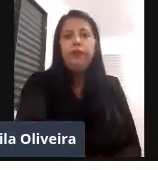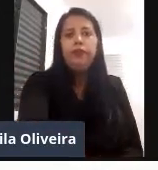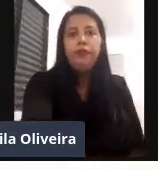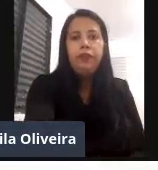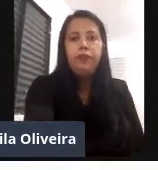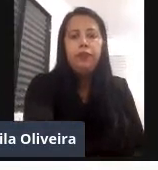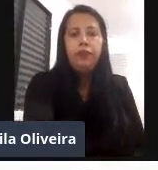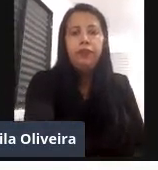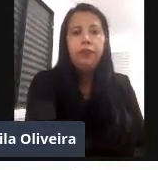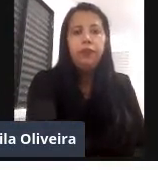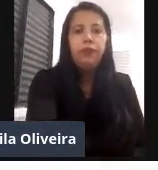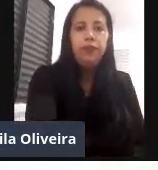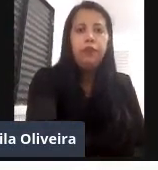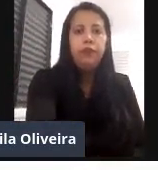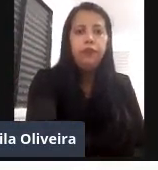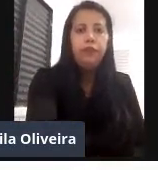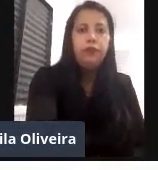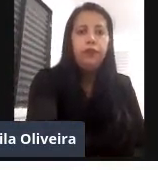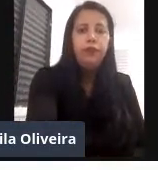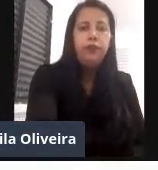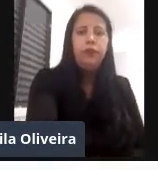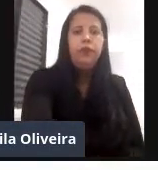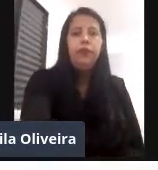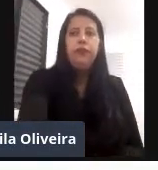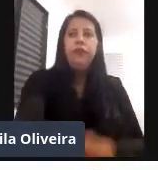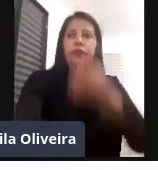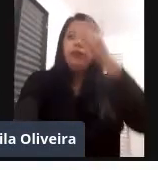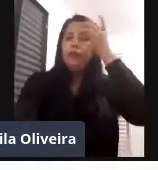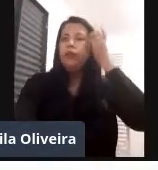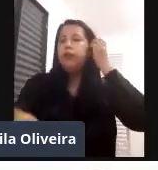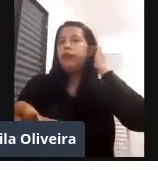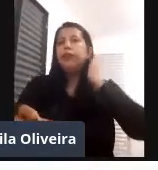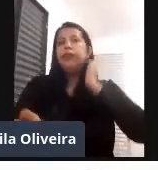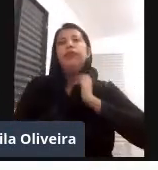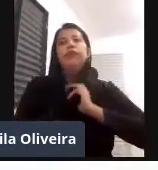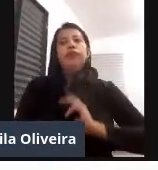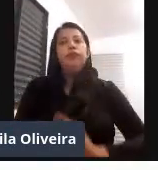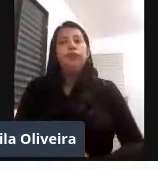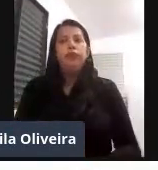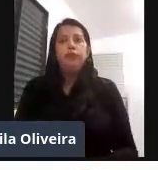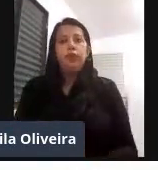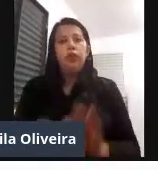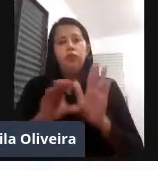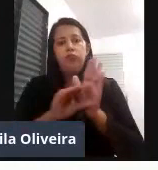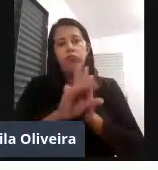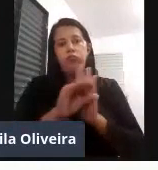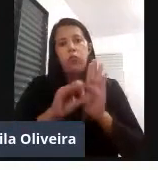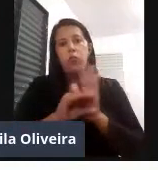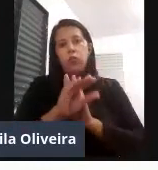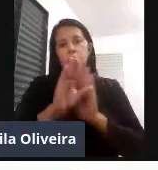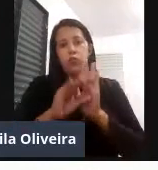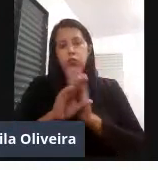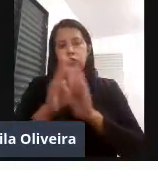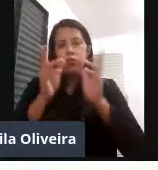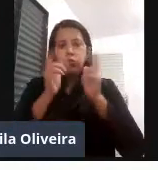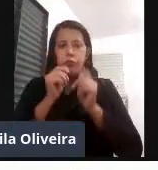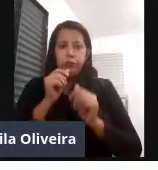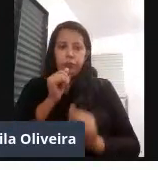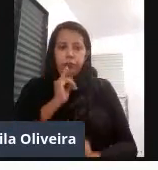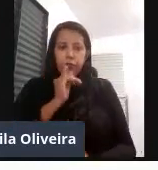Google, o buscador do Google normal, é que, nesse caso, ela vai recuperar